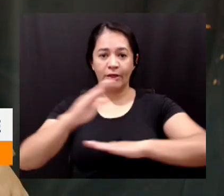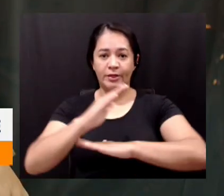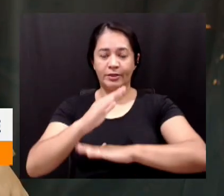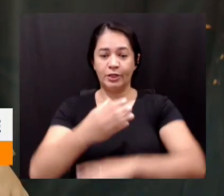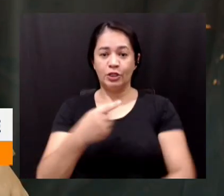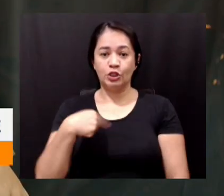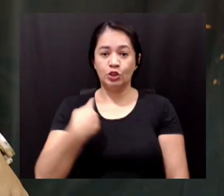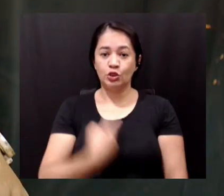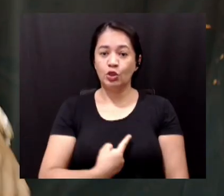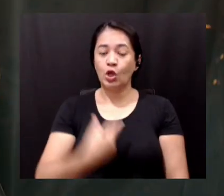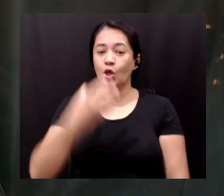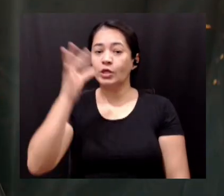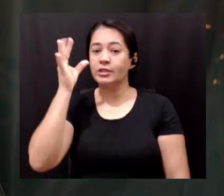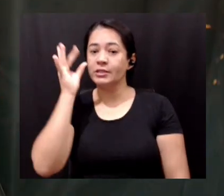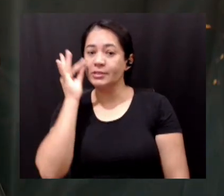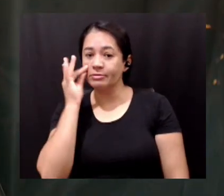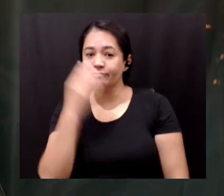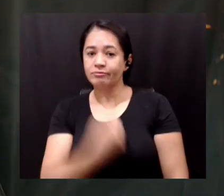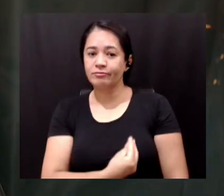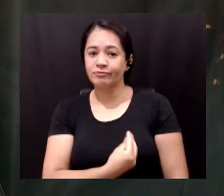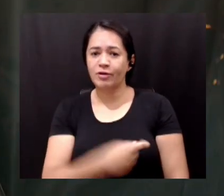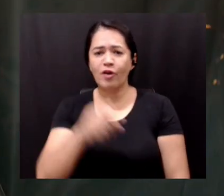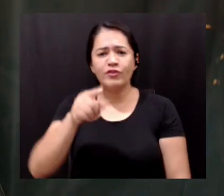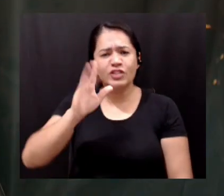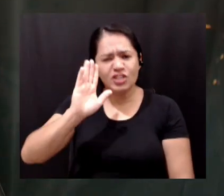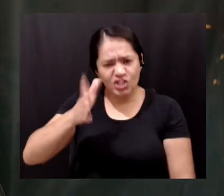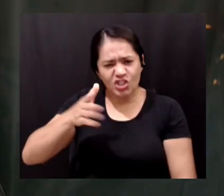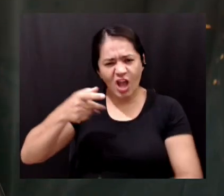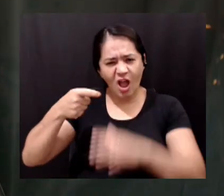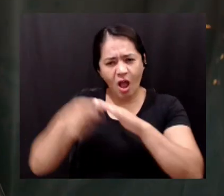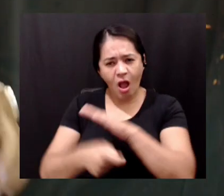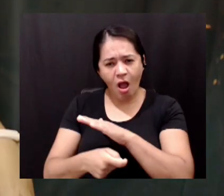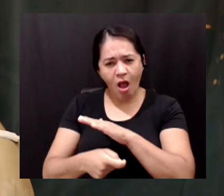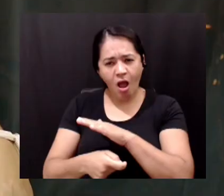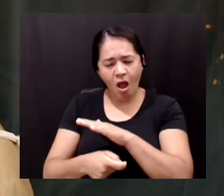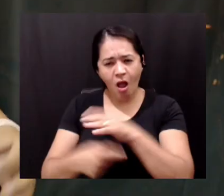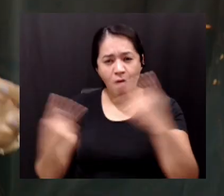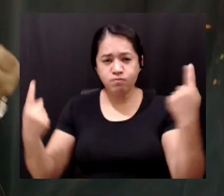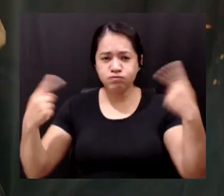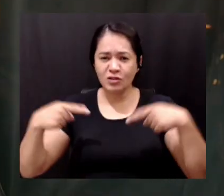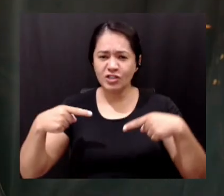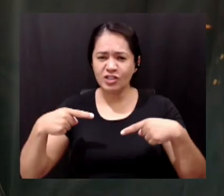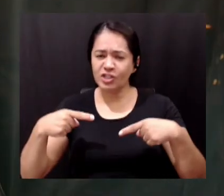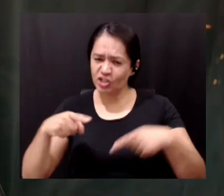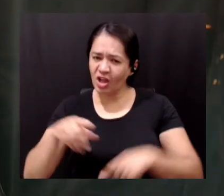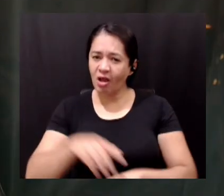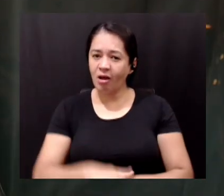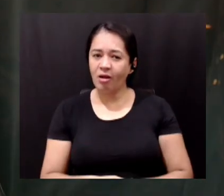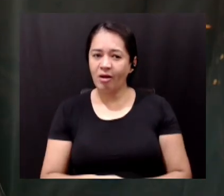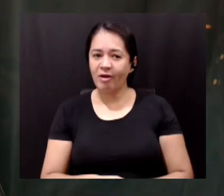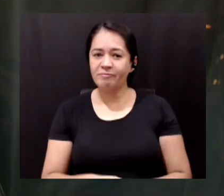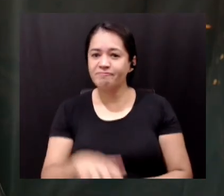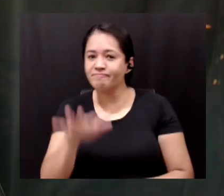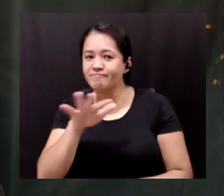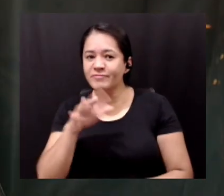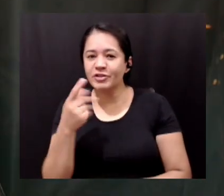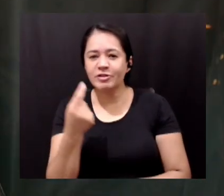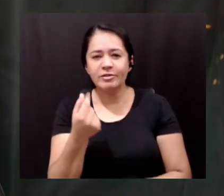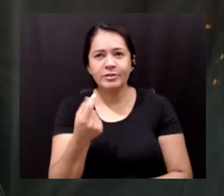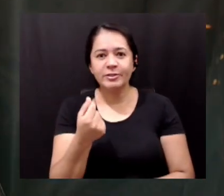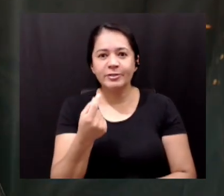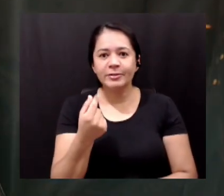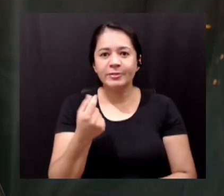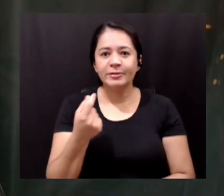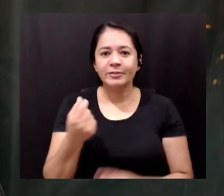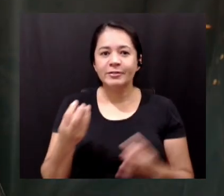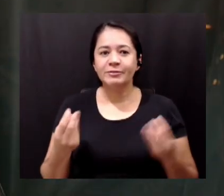Você já jogou alguma vez? Você já entrou nesse mercado, né, nessa coisa que, assim, eu acredito